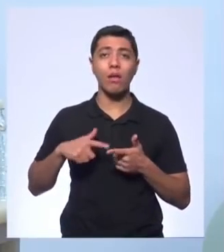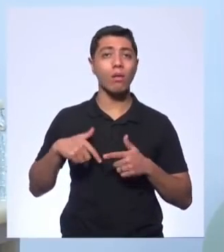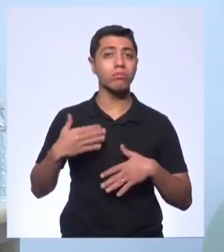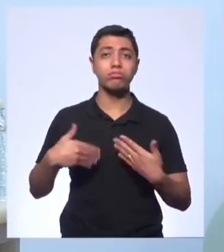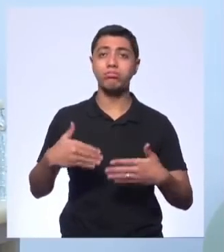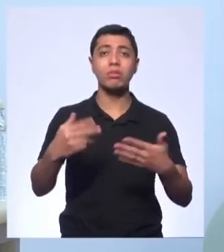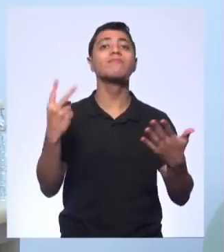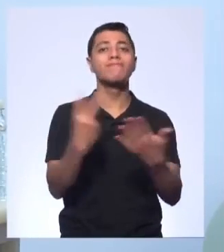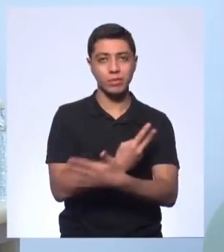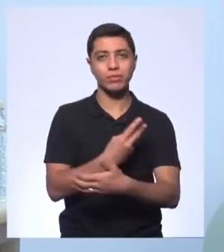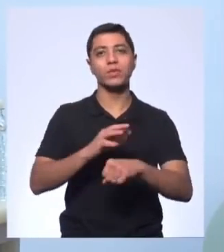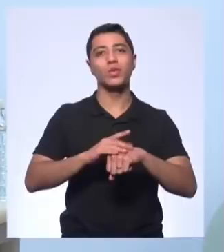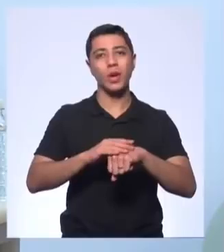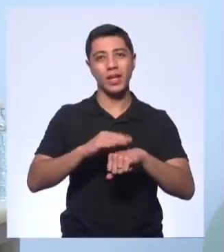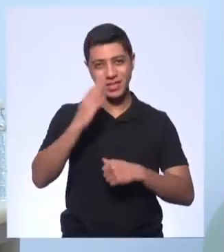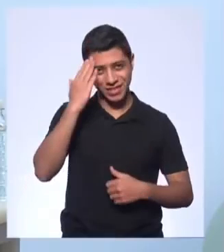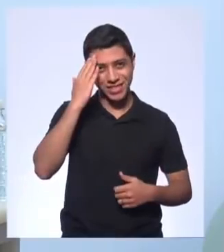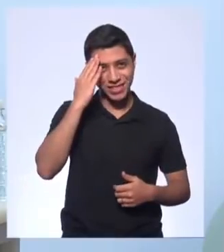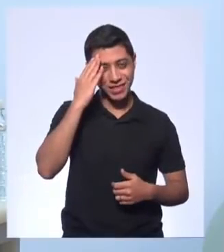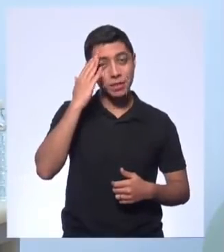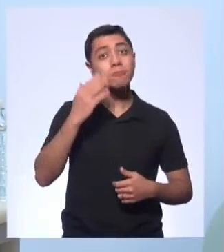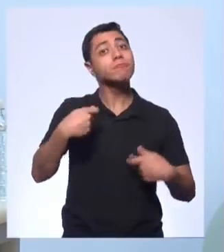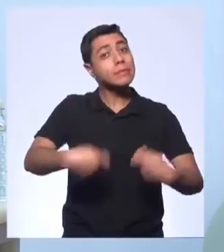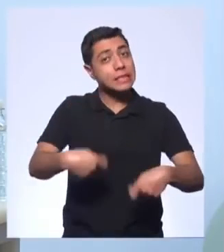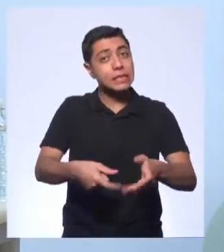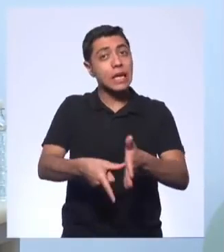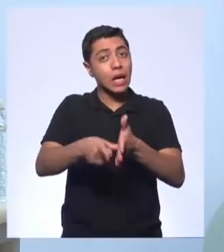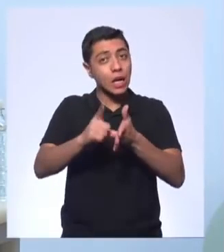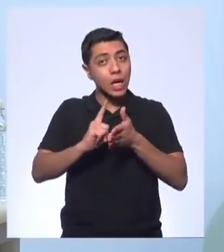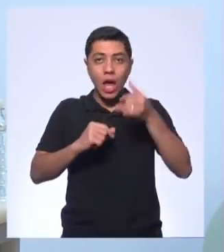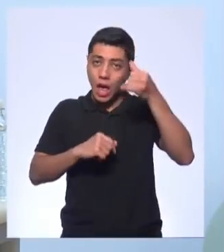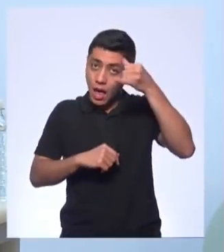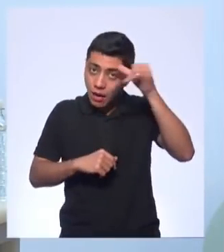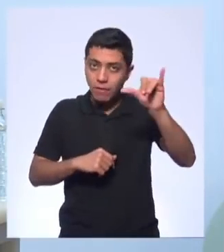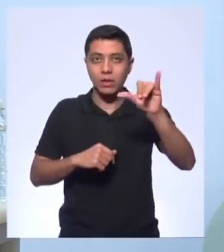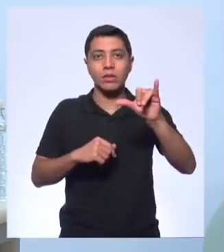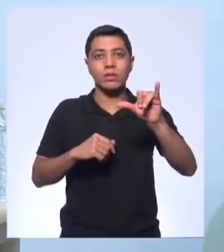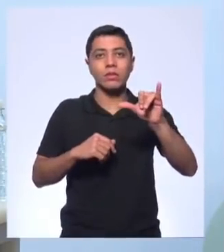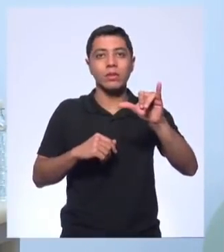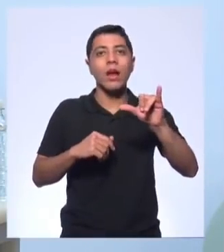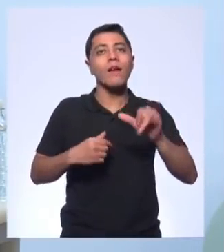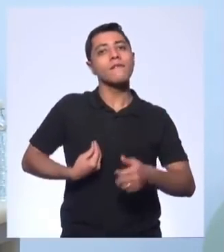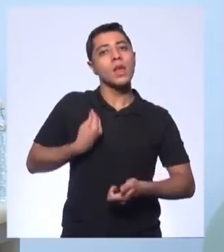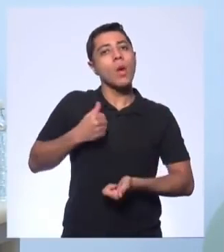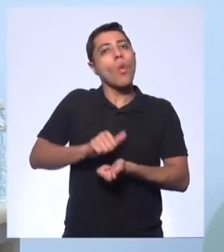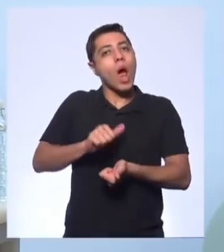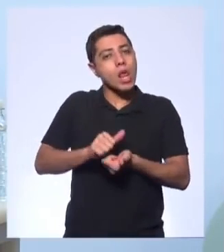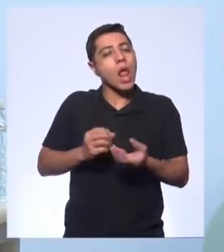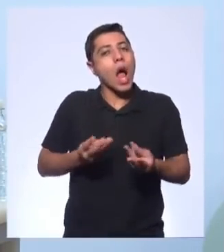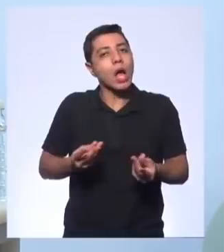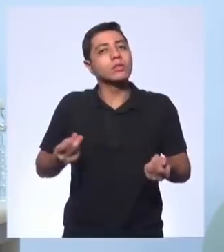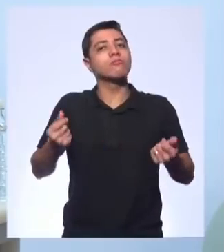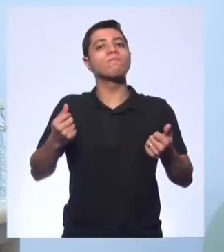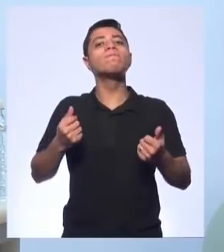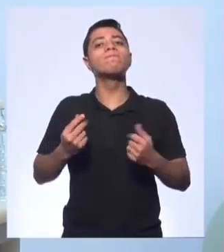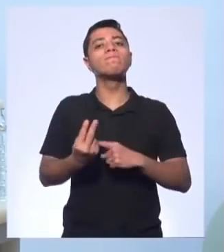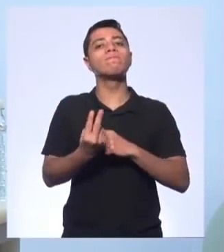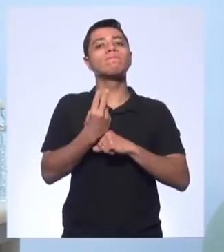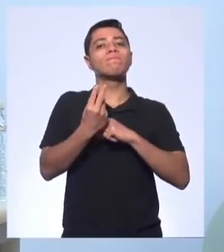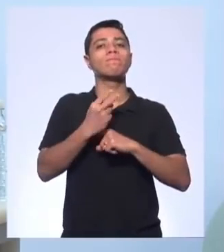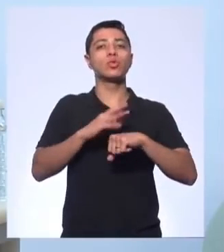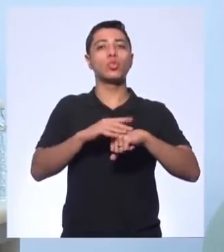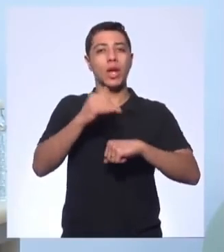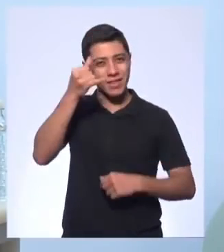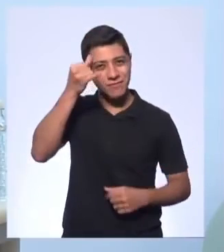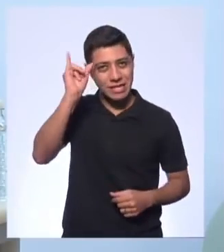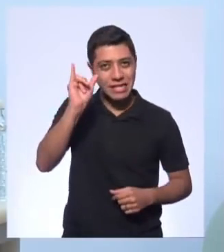a porcentagem de desenvolver esses tipos de doenças. Tá? Então, quando a gente fala nessas doenças degenerativas, são doenças que